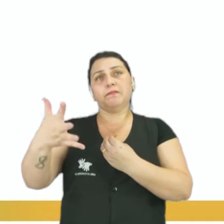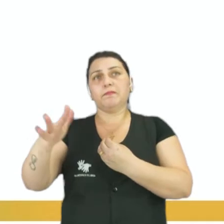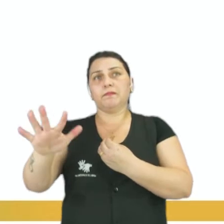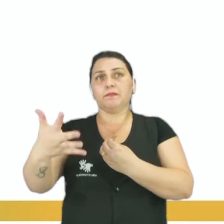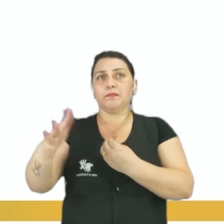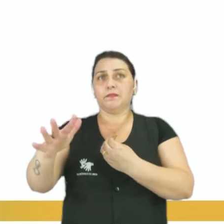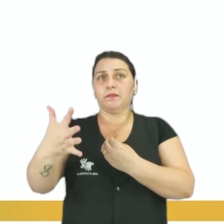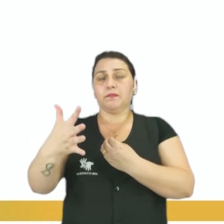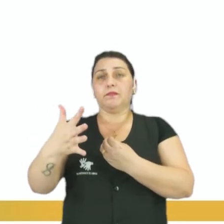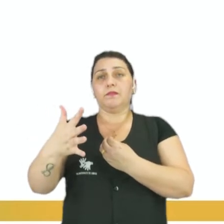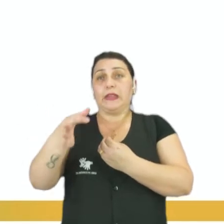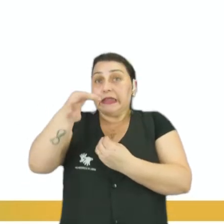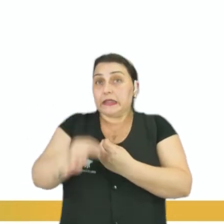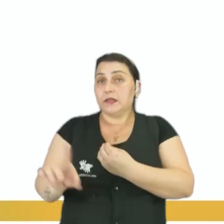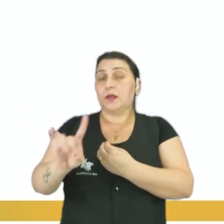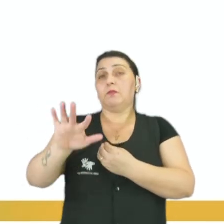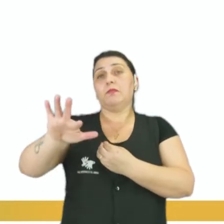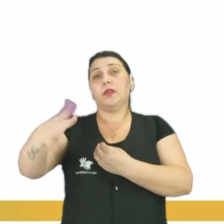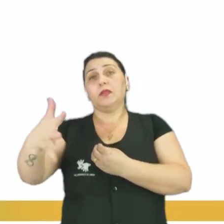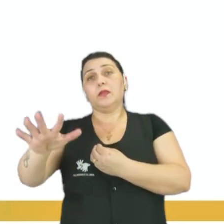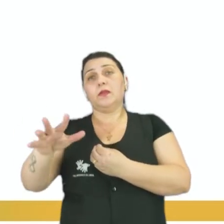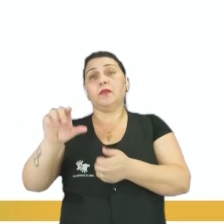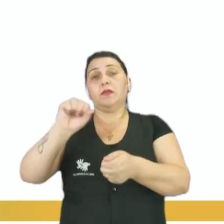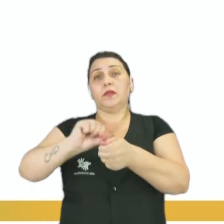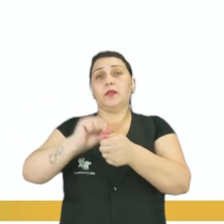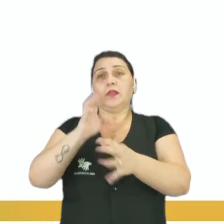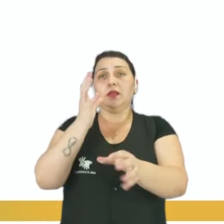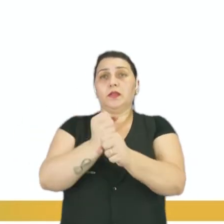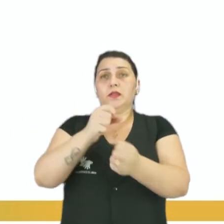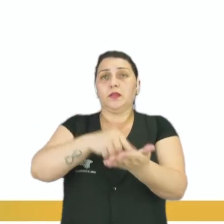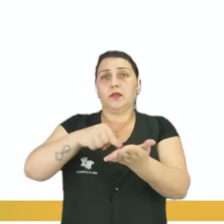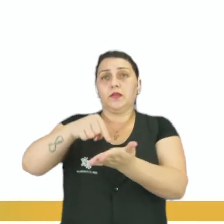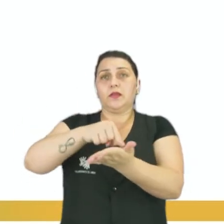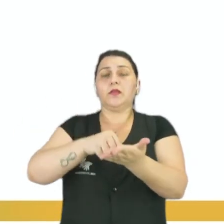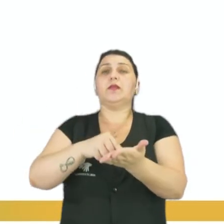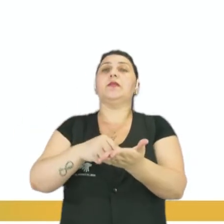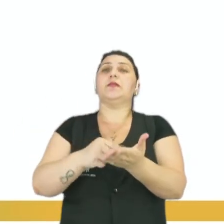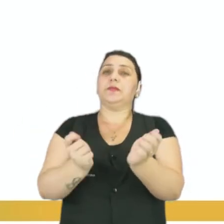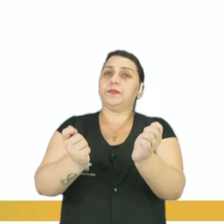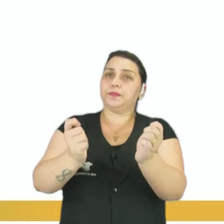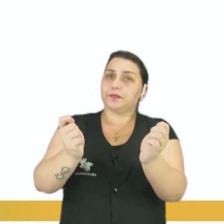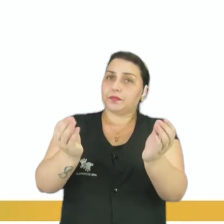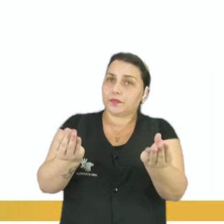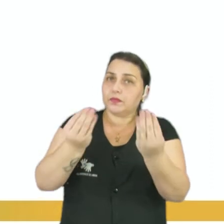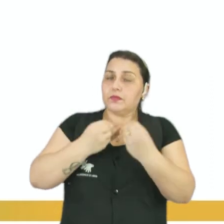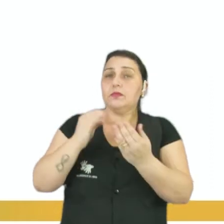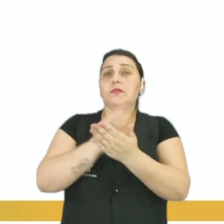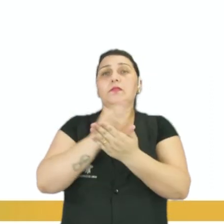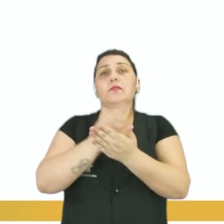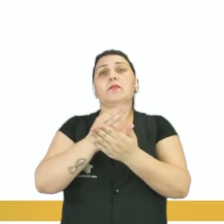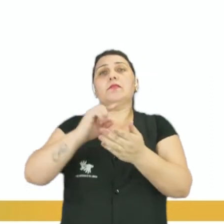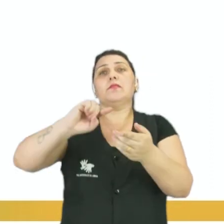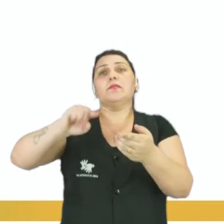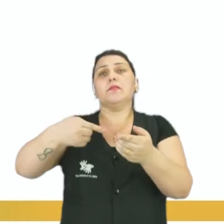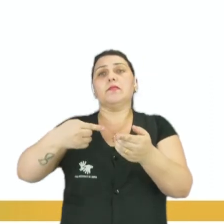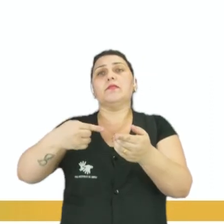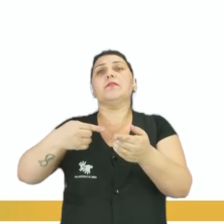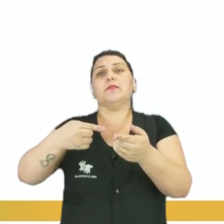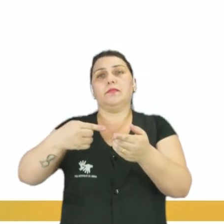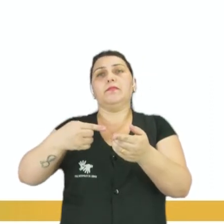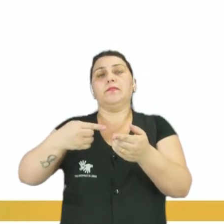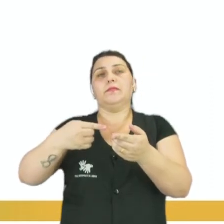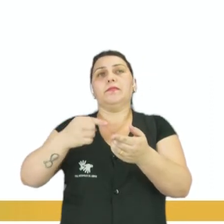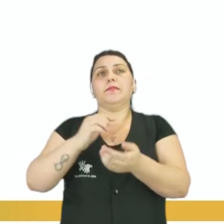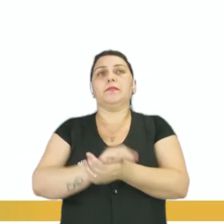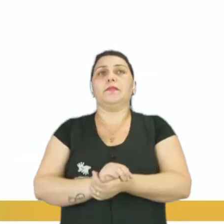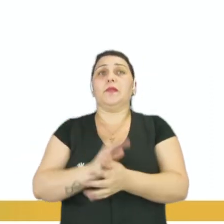aproximadamente gente vocês vão perceber que ao fazer isso na calculadora ela dará Algumas casas a mais desse